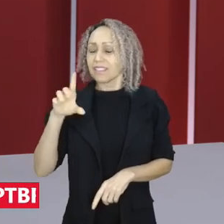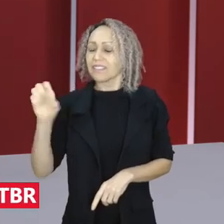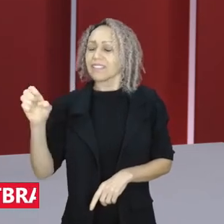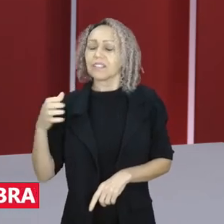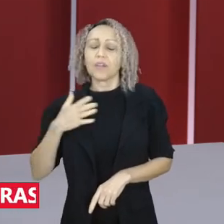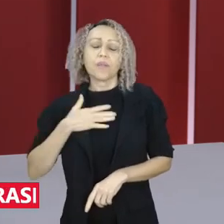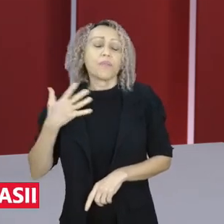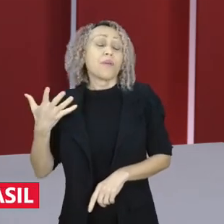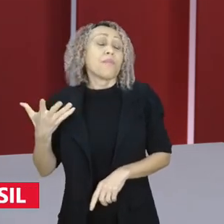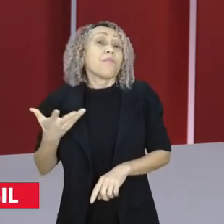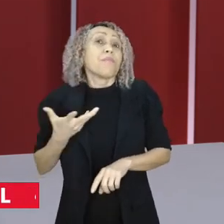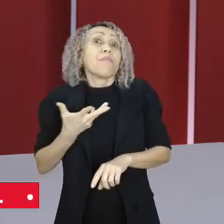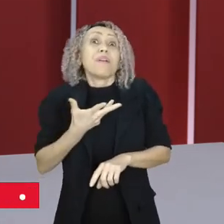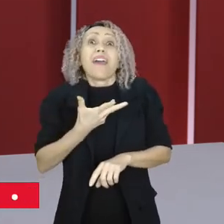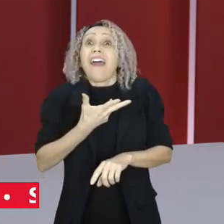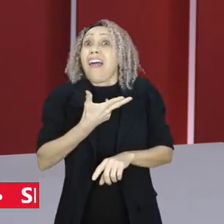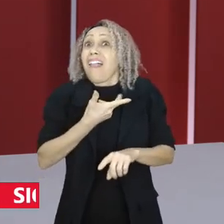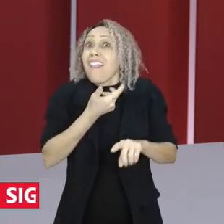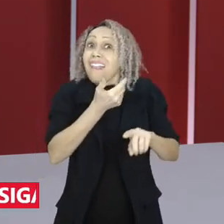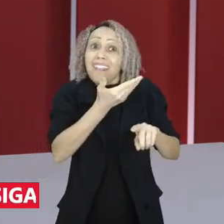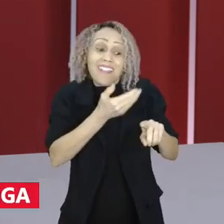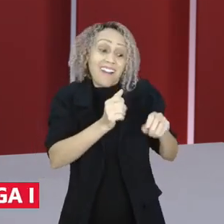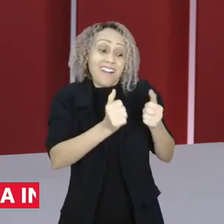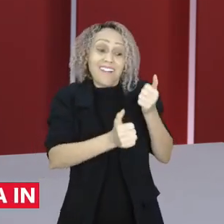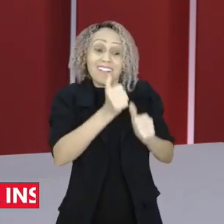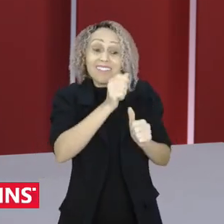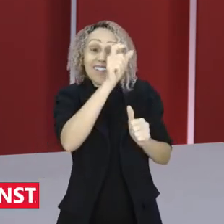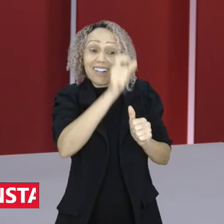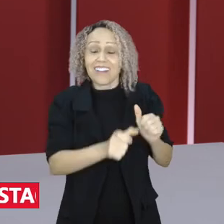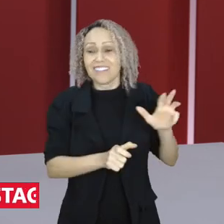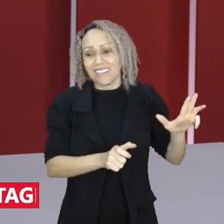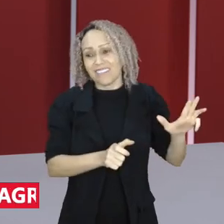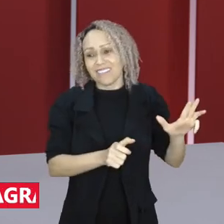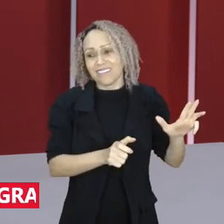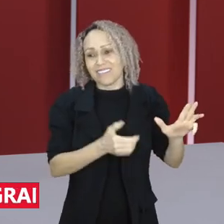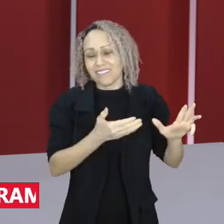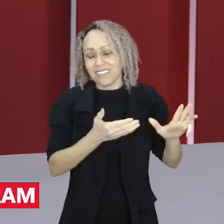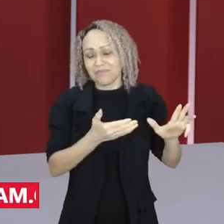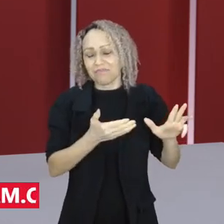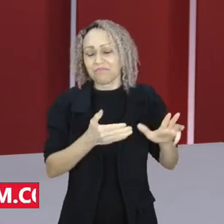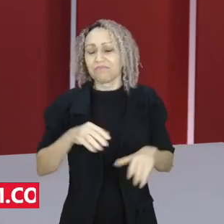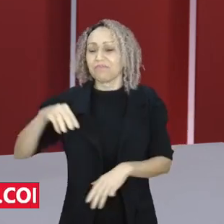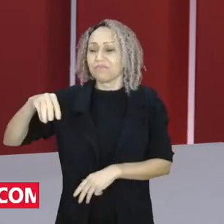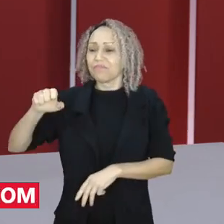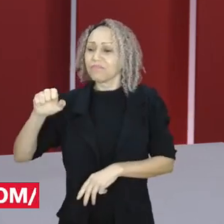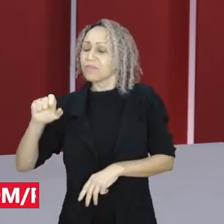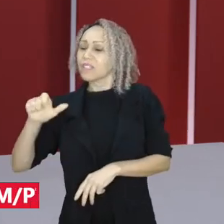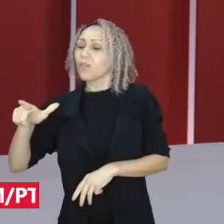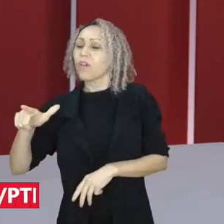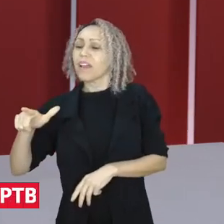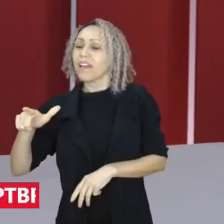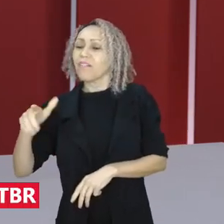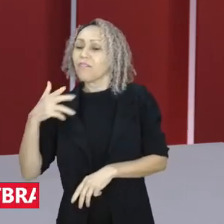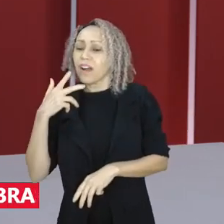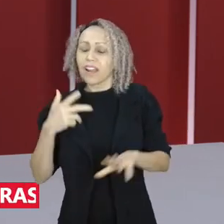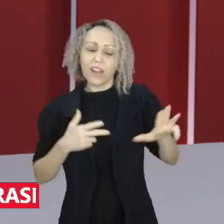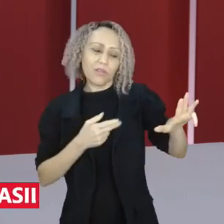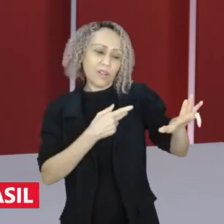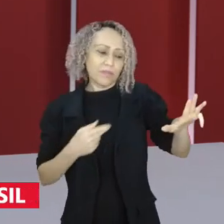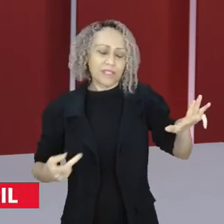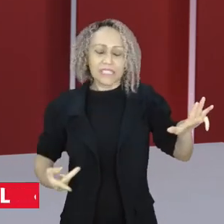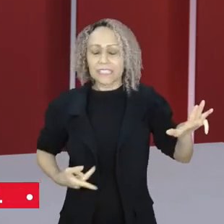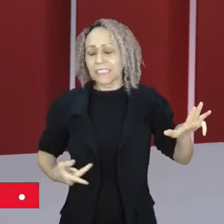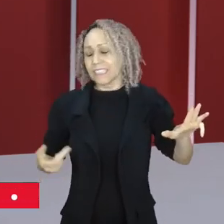o time com lula de ponta a ponta que coisa boa Manoel Dias Lula presidente do Brasil aqui também